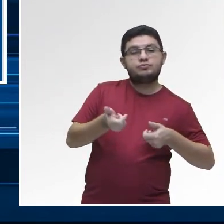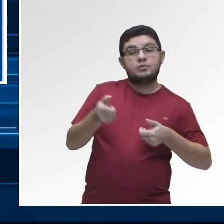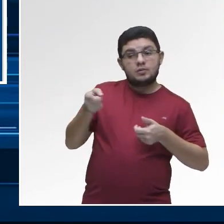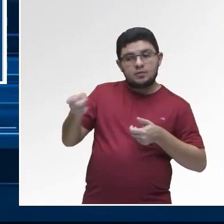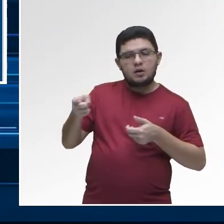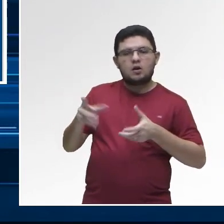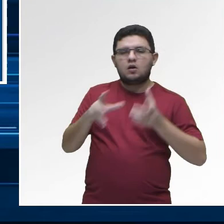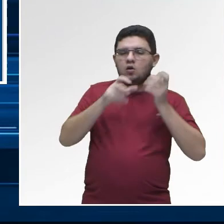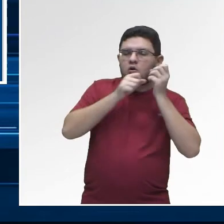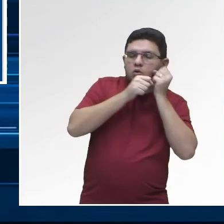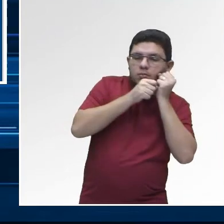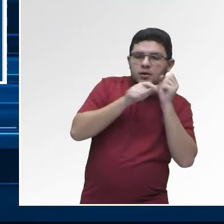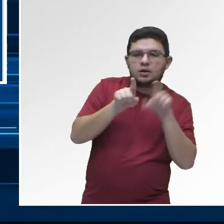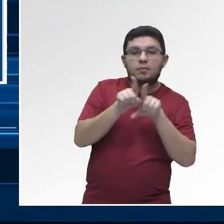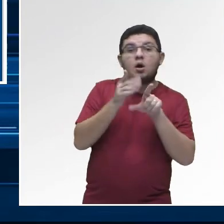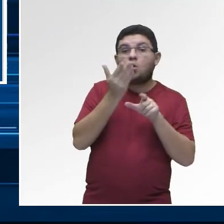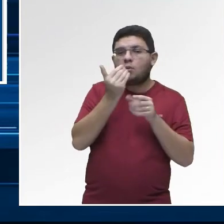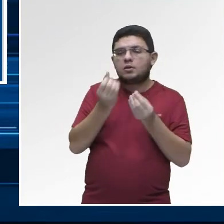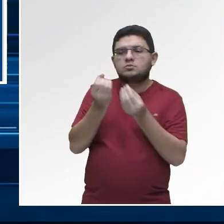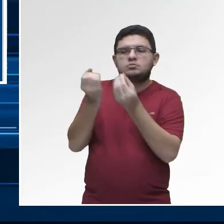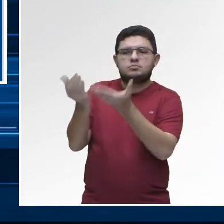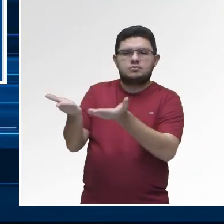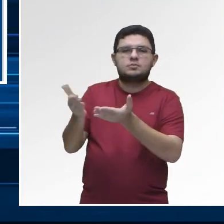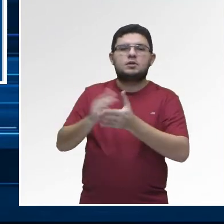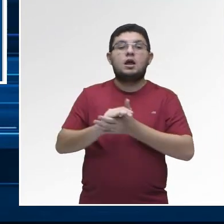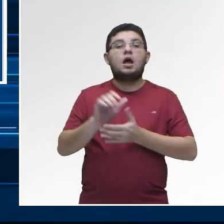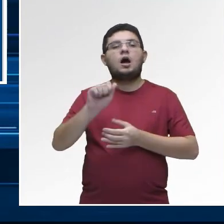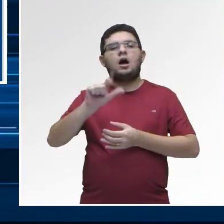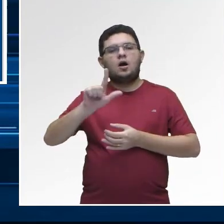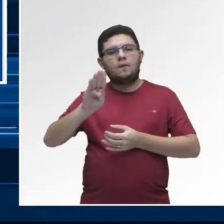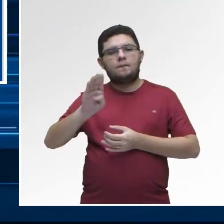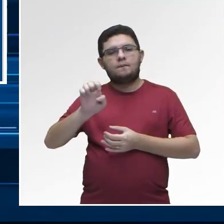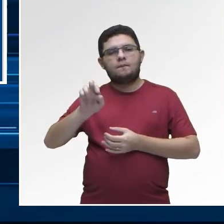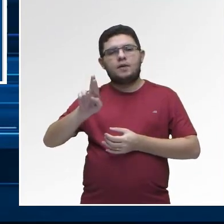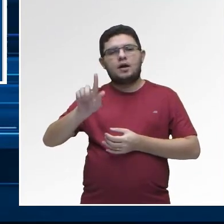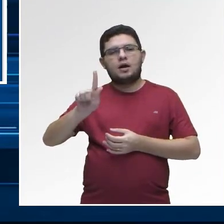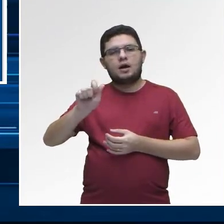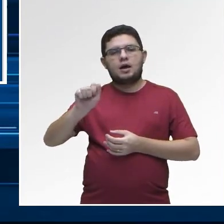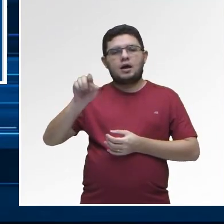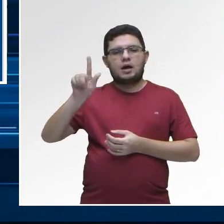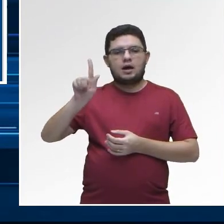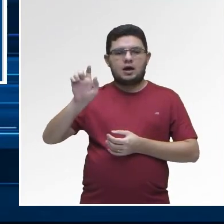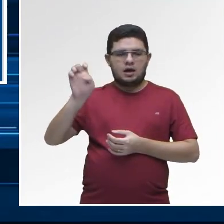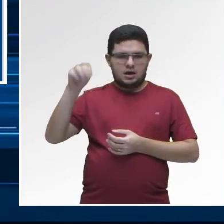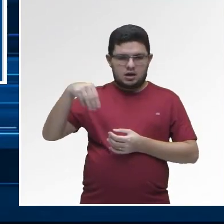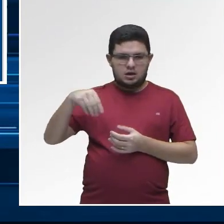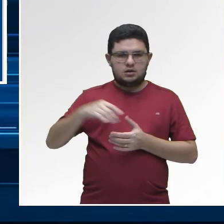comida, chamado de albergagem, outro imposto. Mais um, esse aqui é